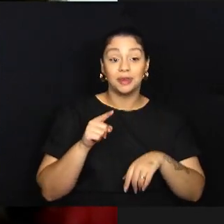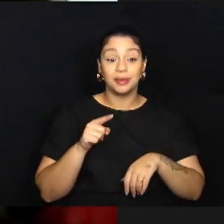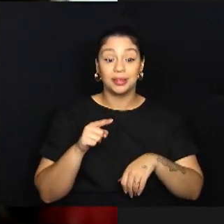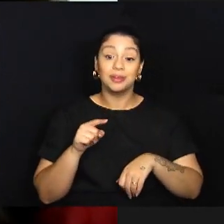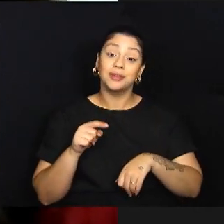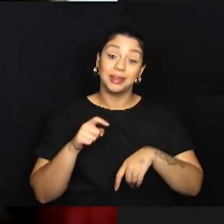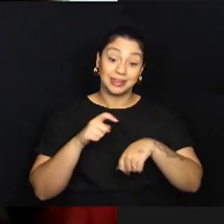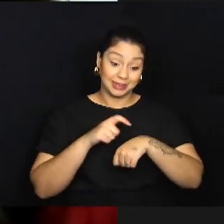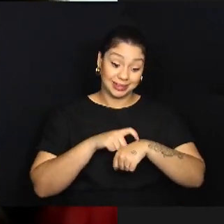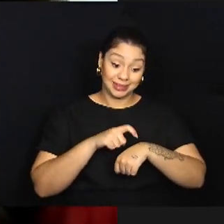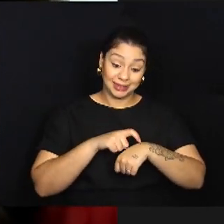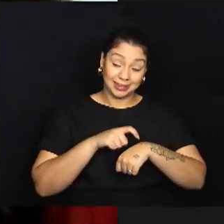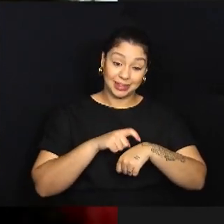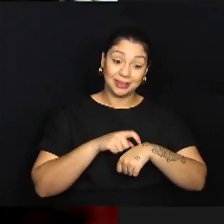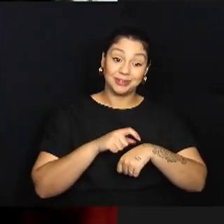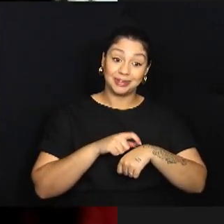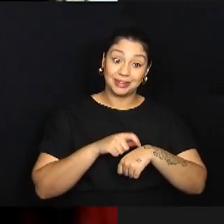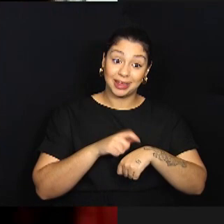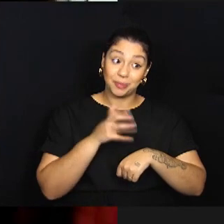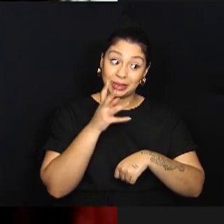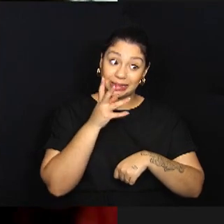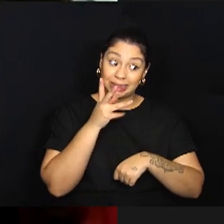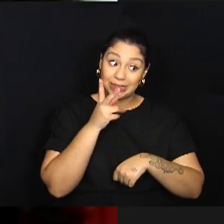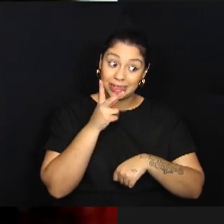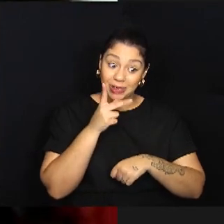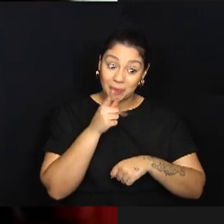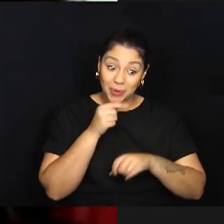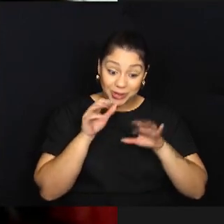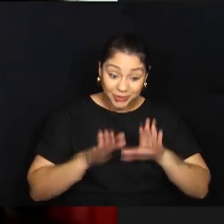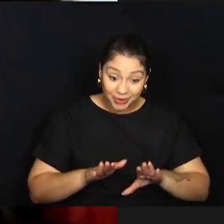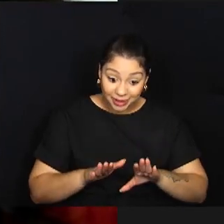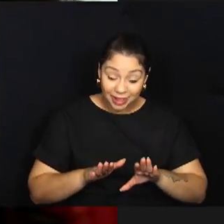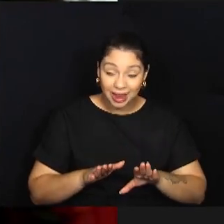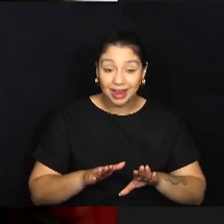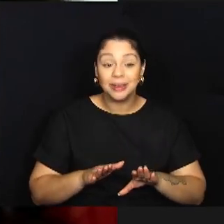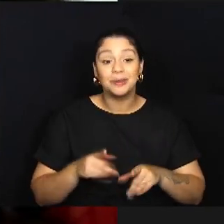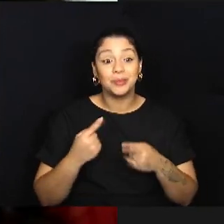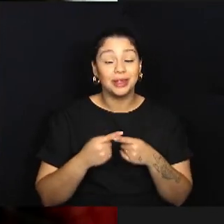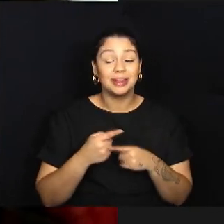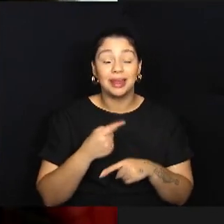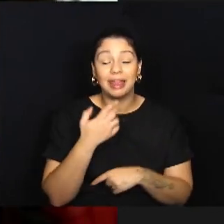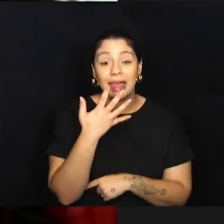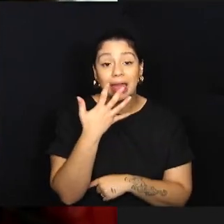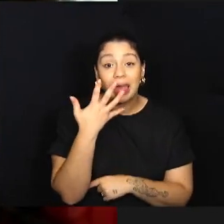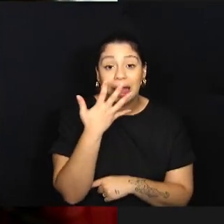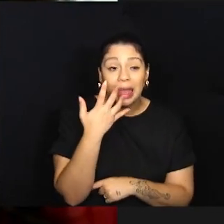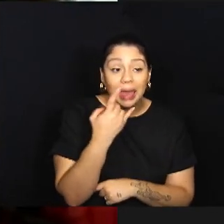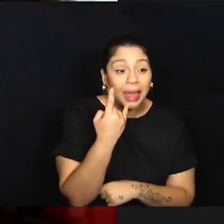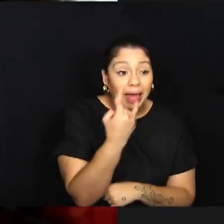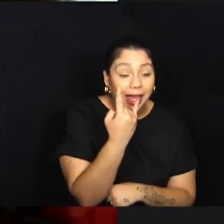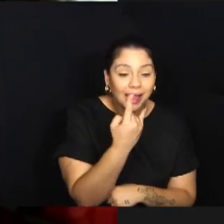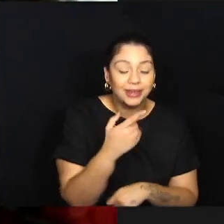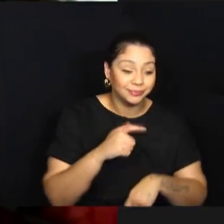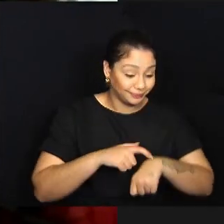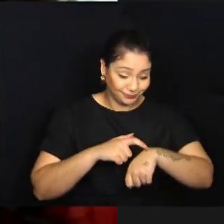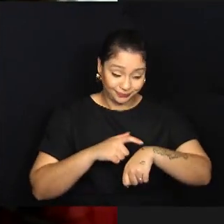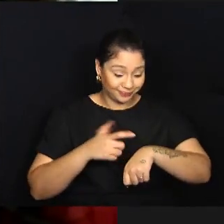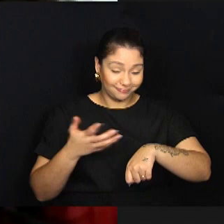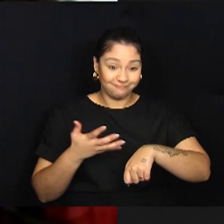planejou em cada lugar, né? Porque a gente se encanta com os lugares e vai ficando lá, e quando a gente vê, já não deu tempo.